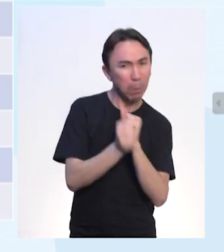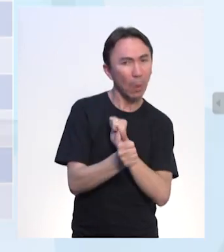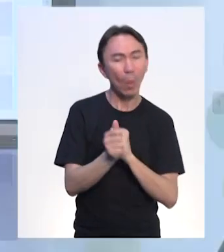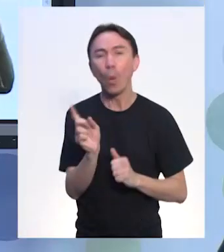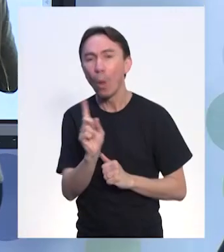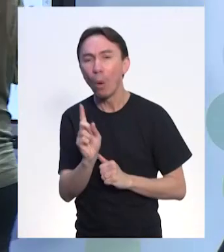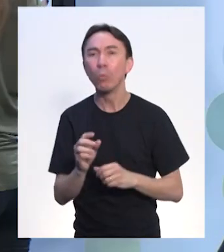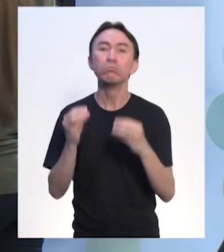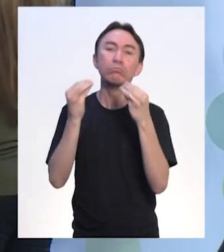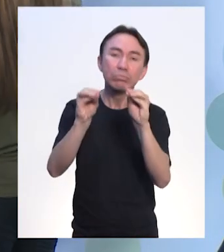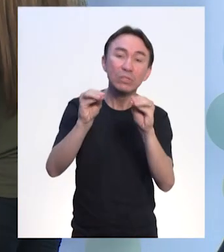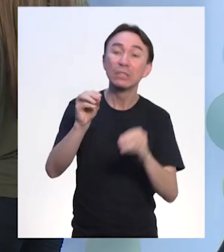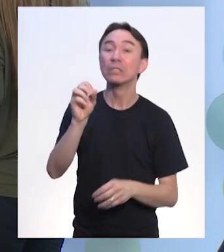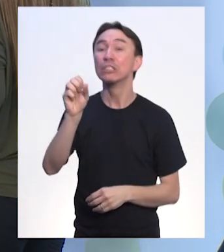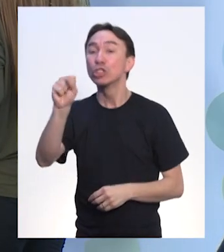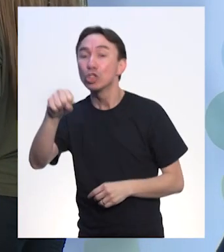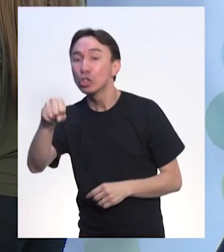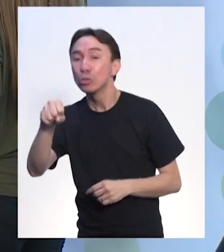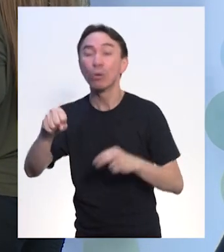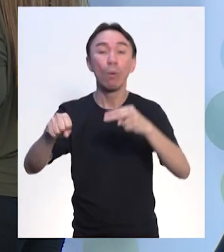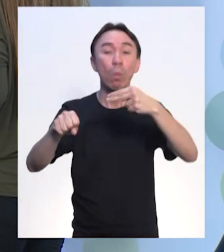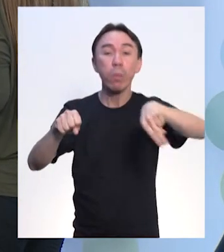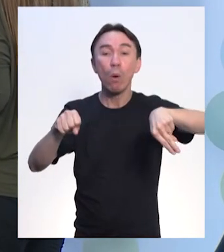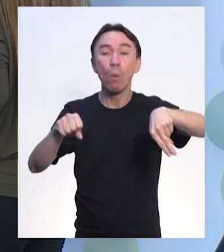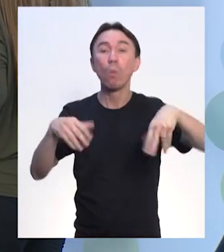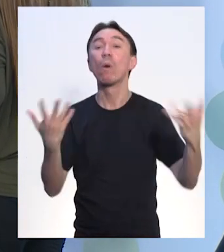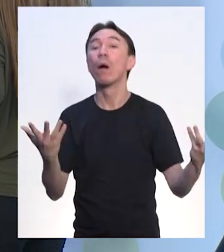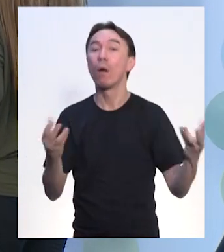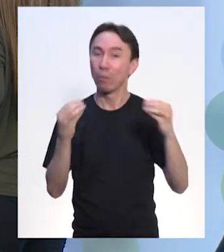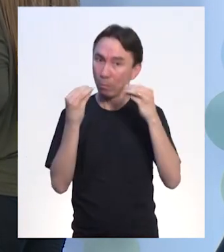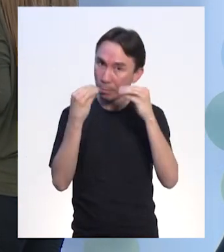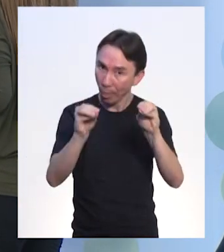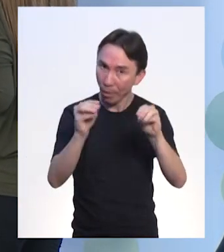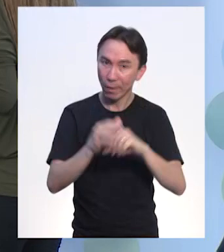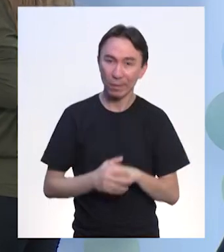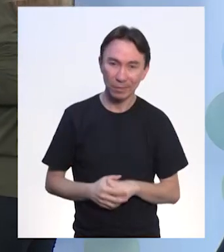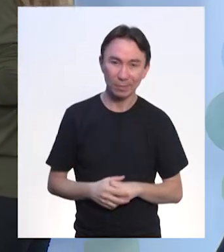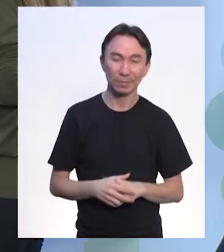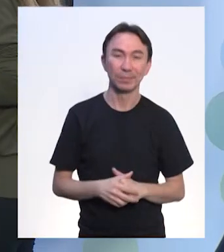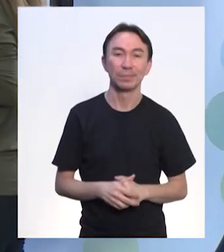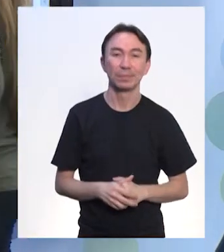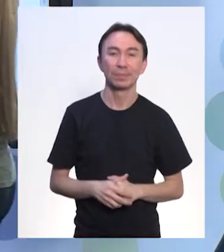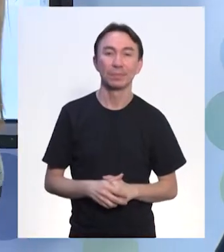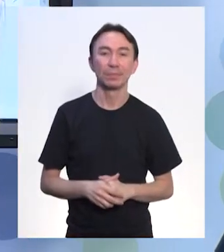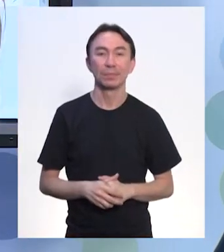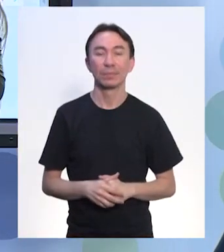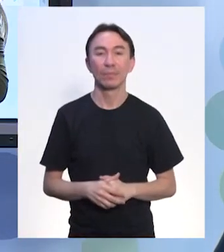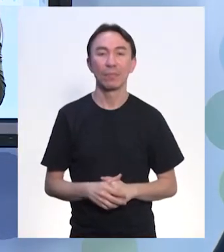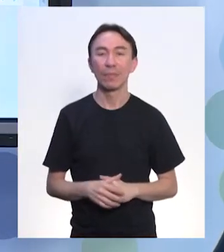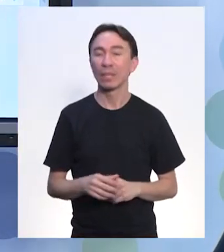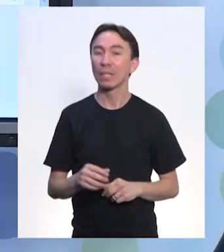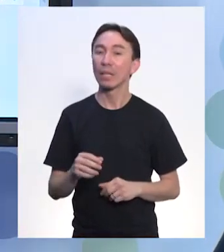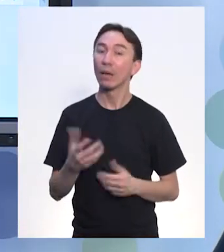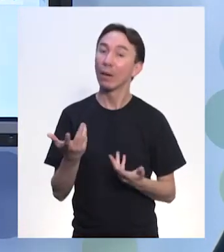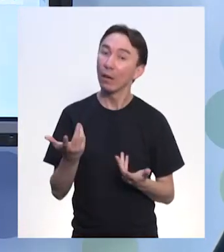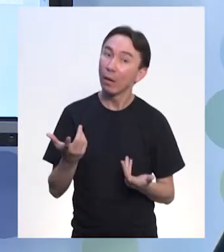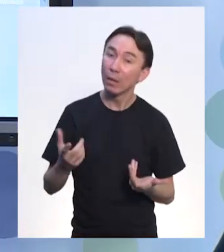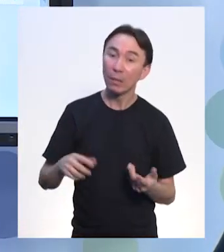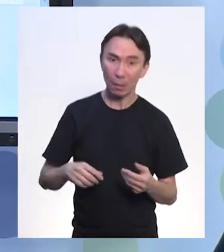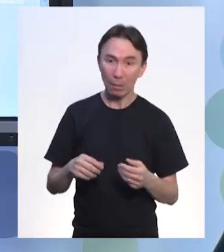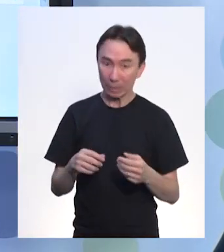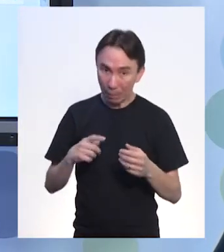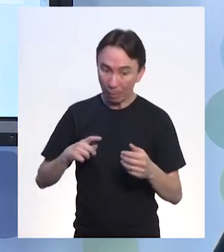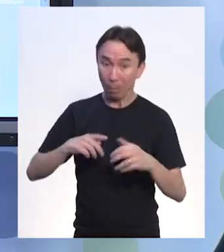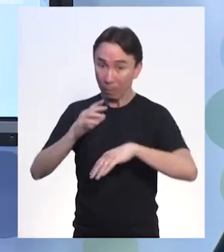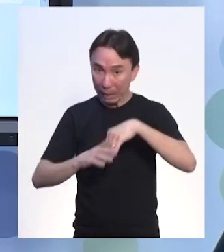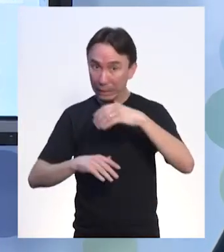colocar aqui. Deixa eu também já vir com a minha caneta. Se pratica, qual